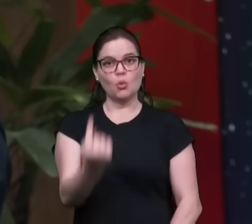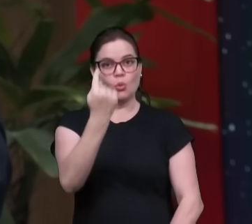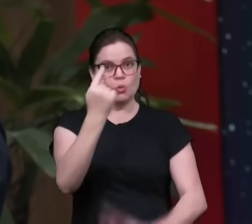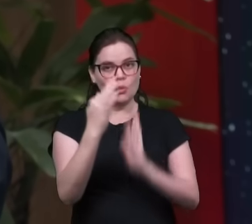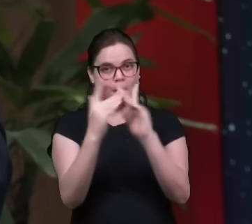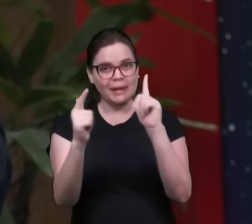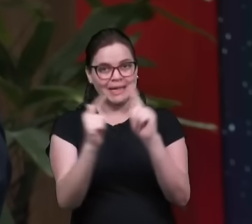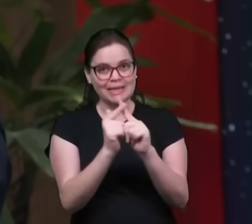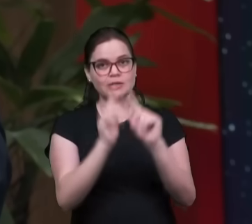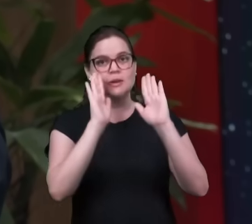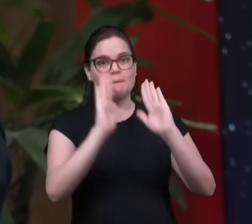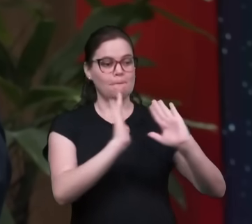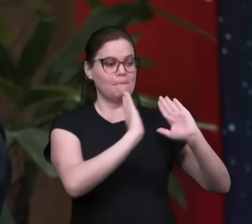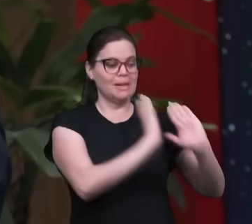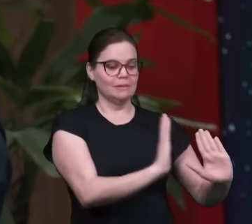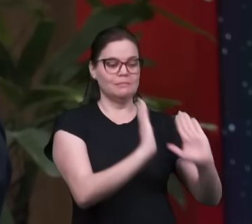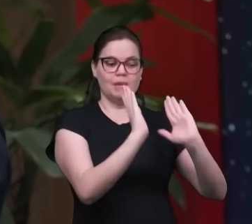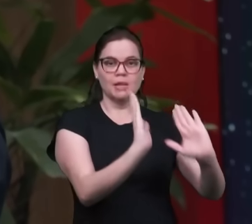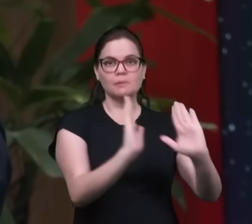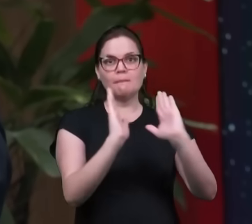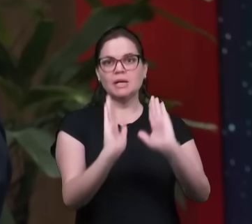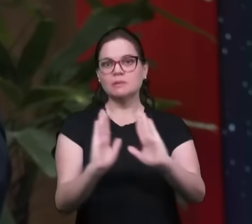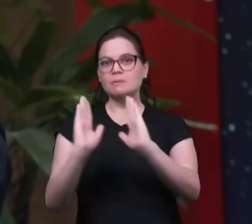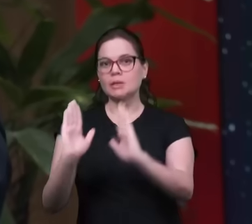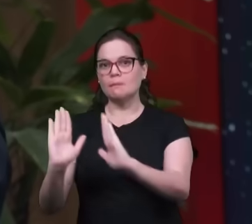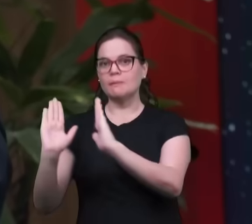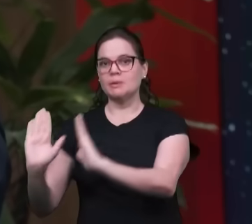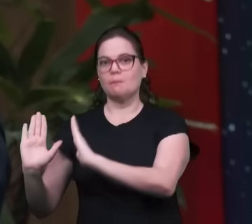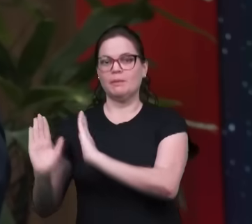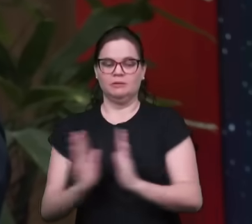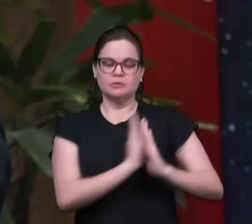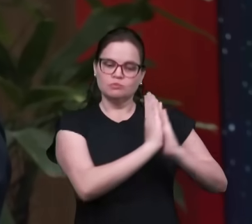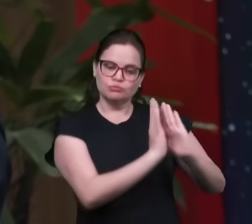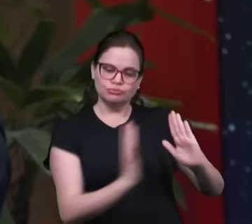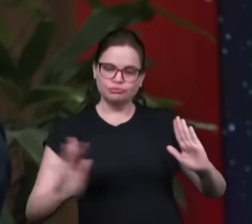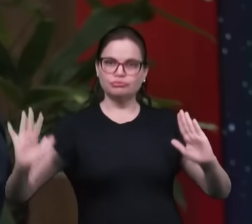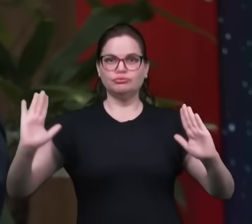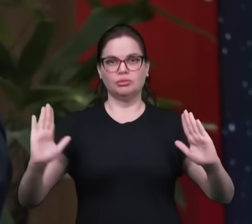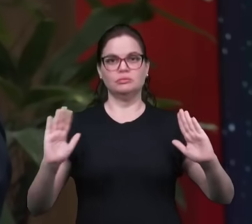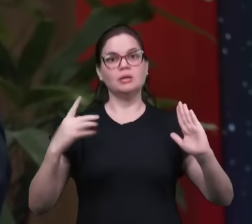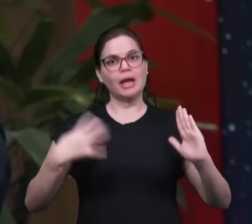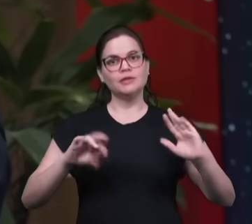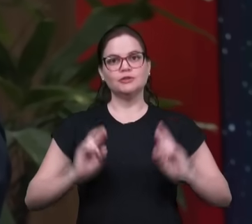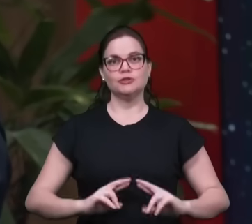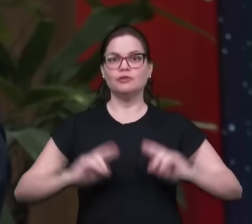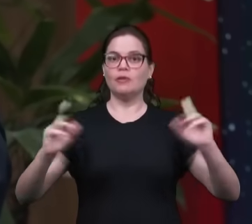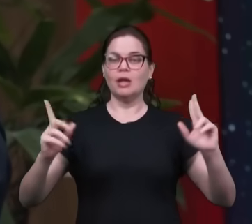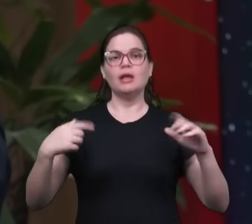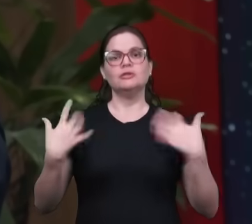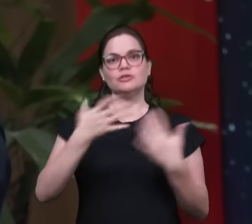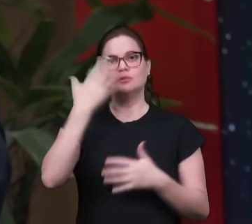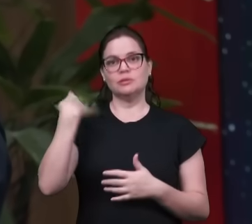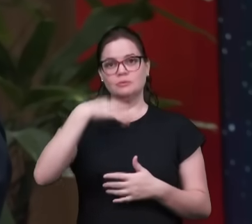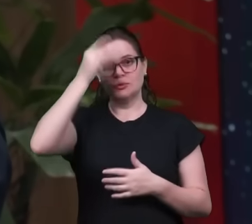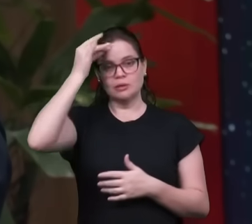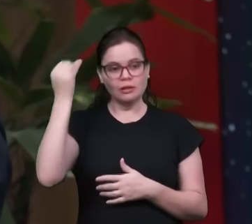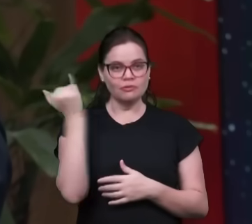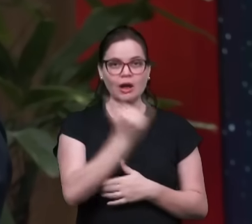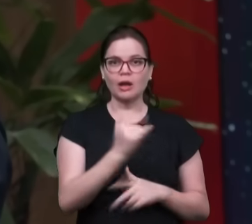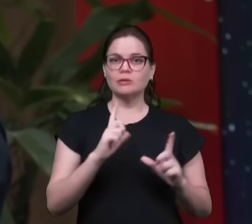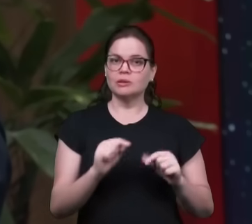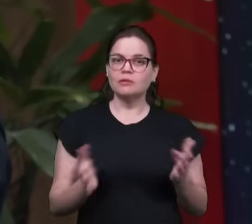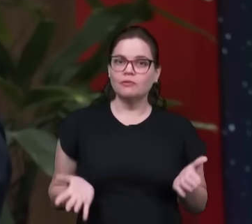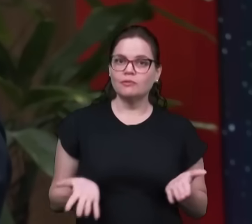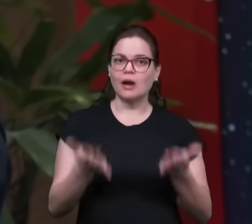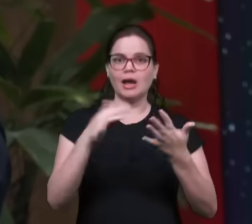fundamental, nós alcançarmos isso, para que a gente possa fazer aquilo que o Senhor mandou. O Senhor ir por todo mundo e pregar o Evangelho, né? Que